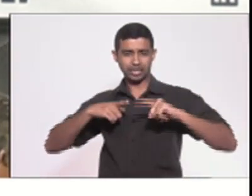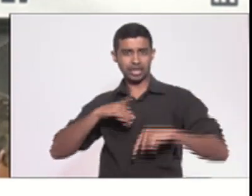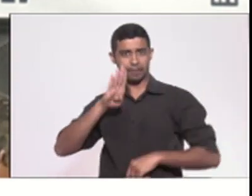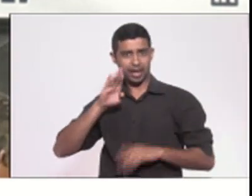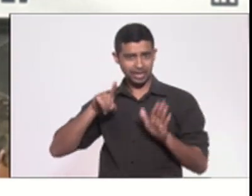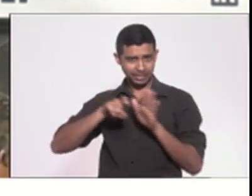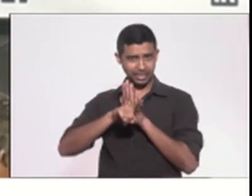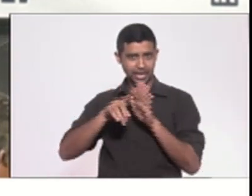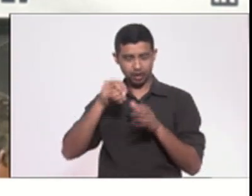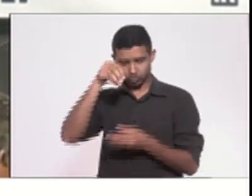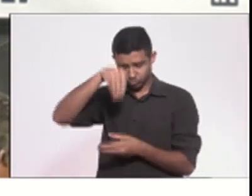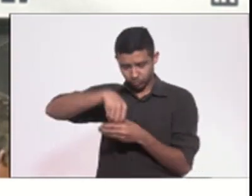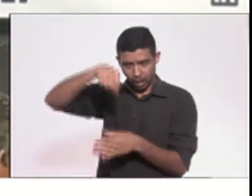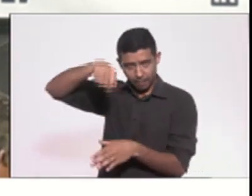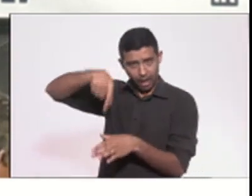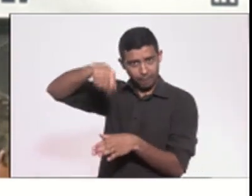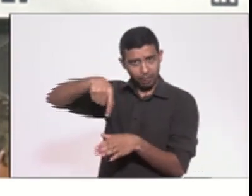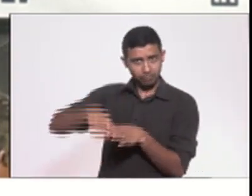na semente.